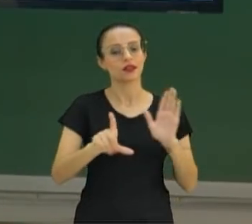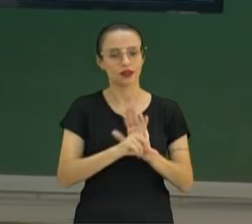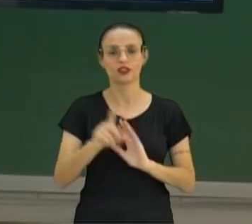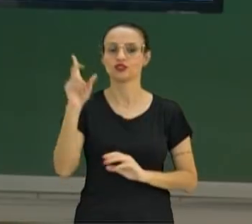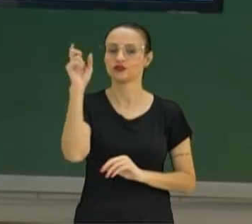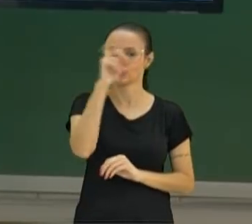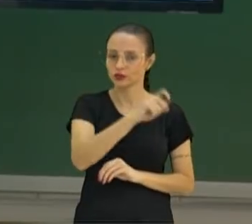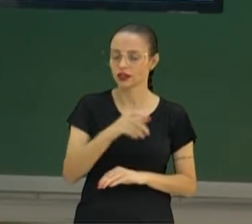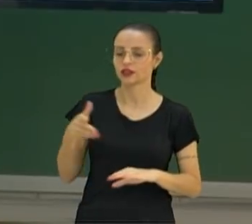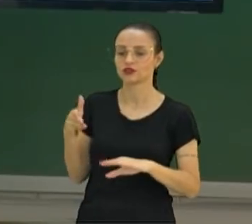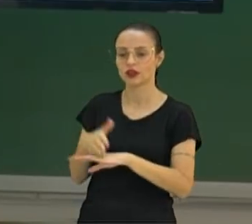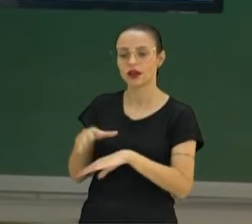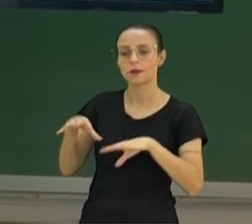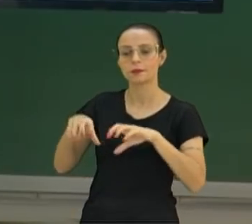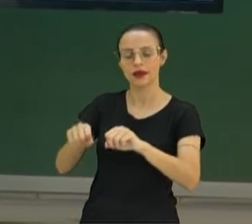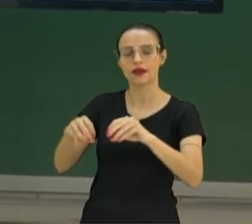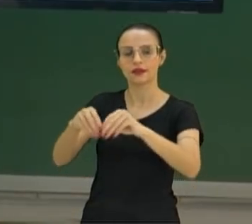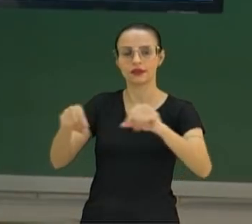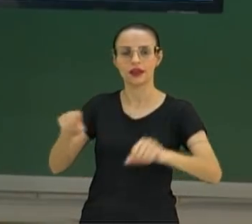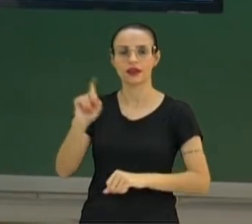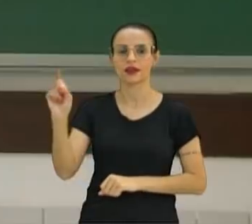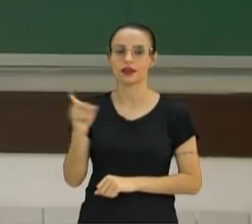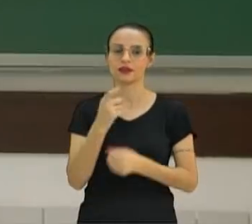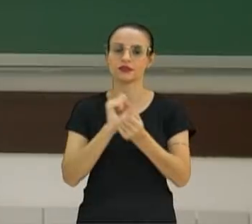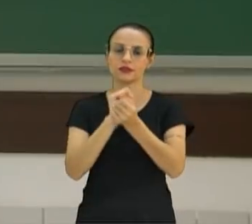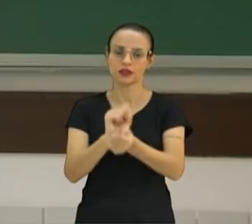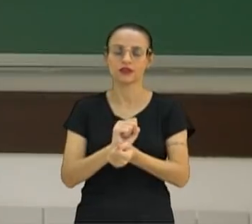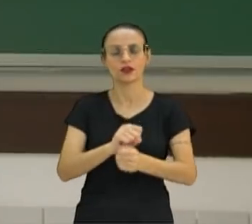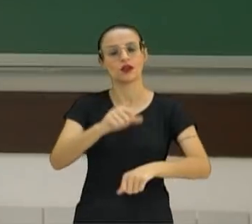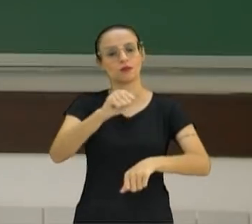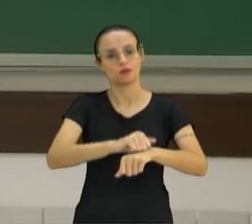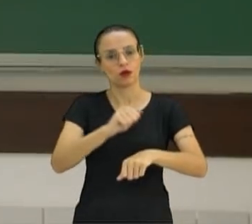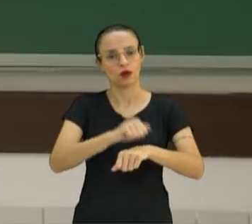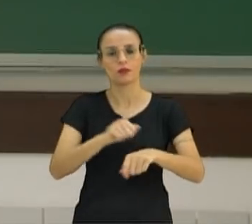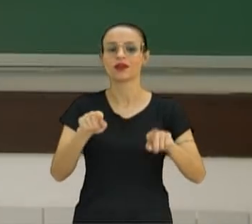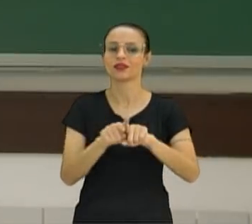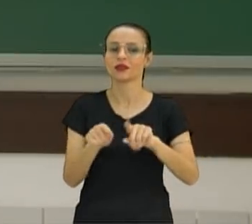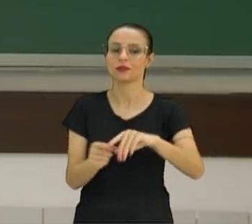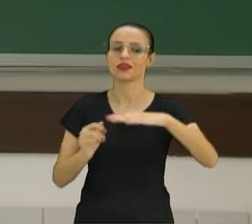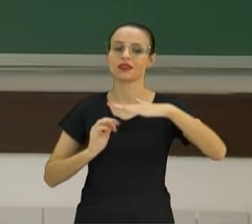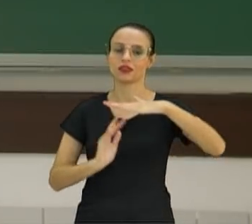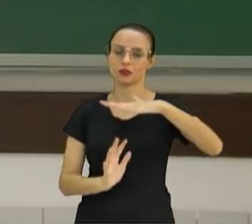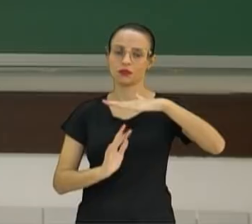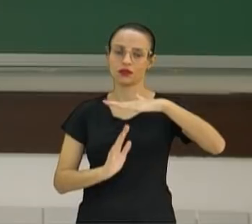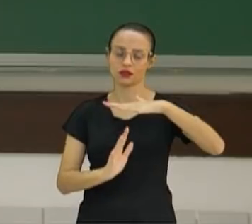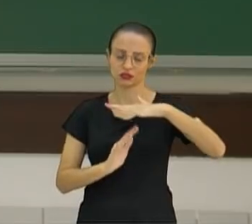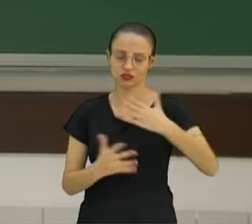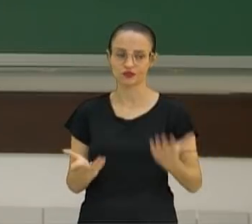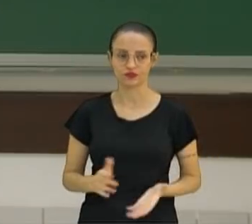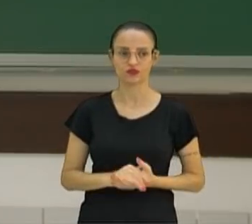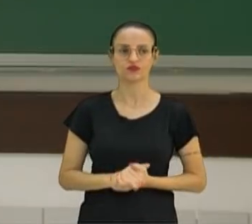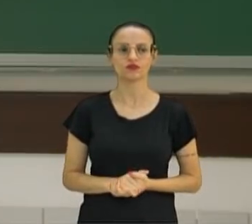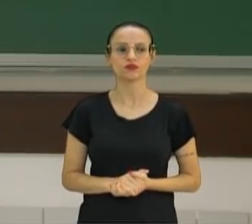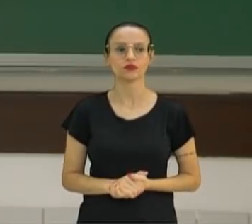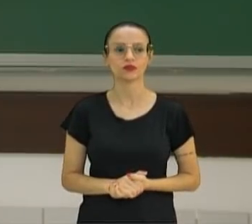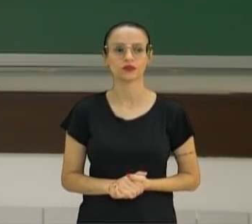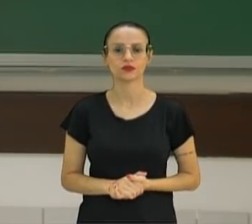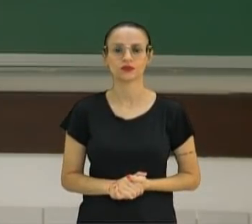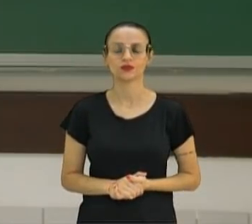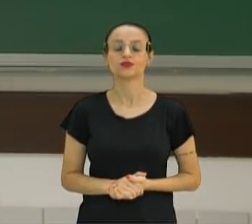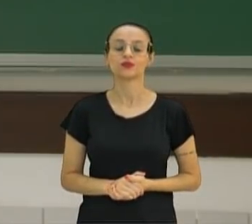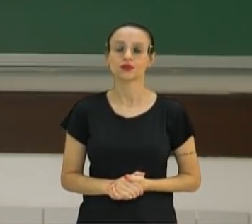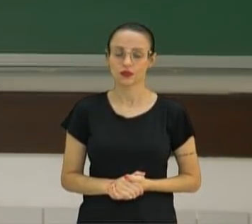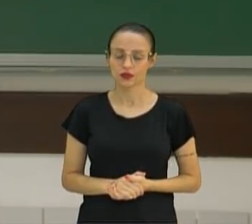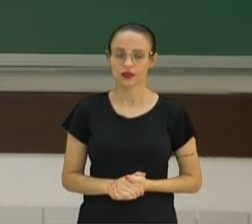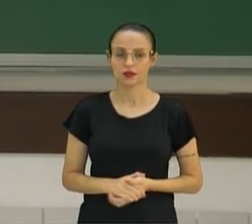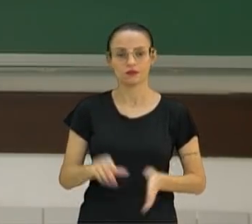o acesso às terras de ex-escravos, pobres e de uma população imigrante que começava a chegar aqui no Brasil. Gente,